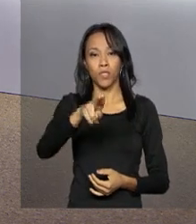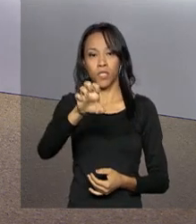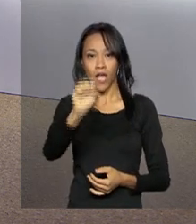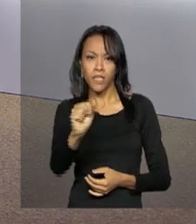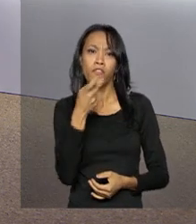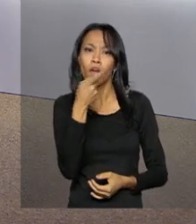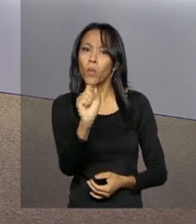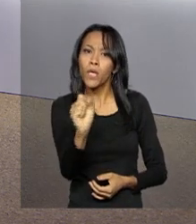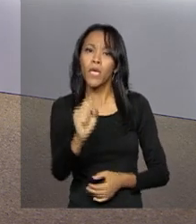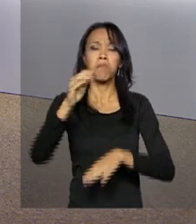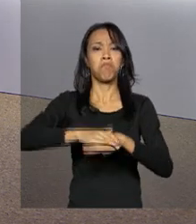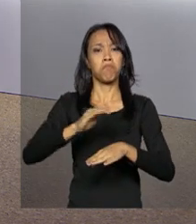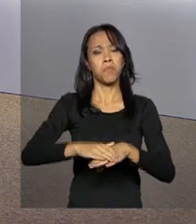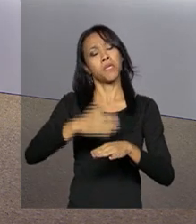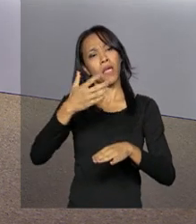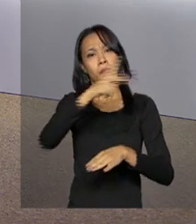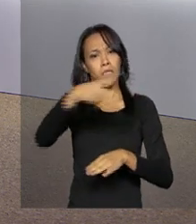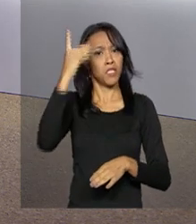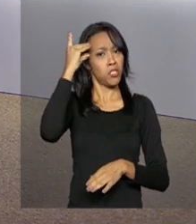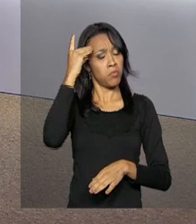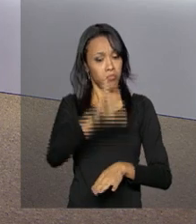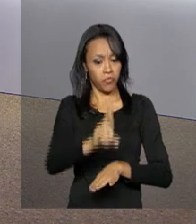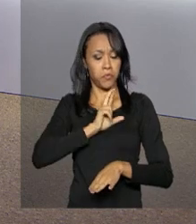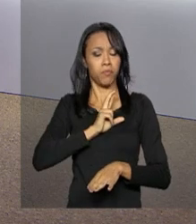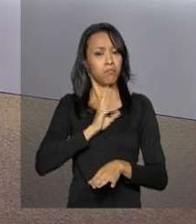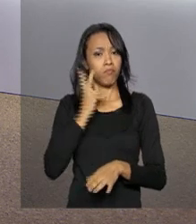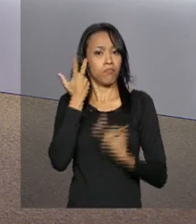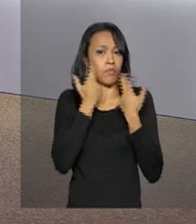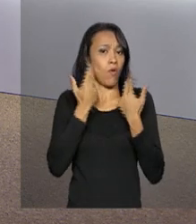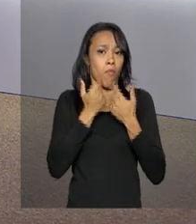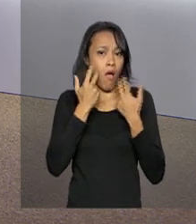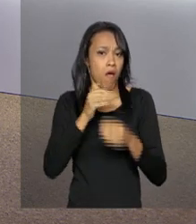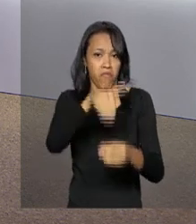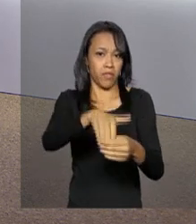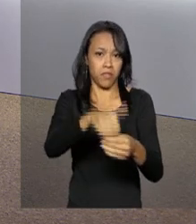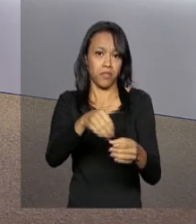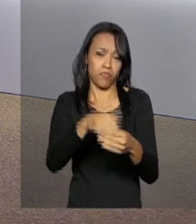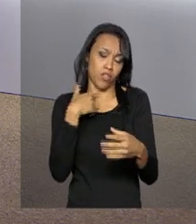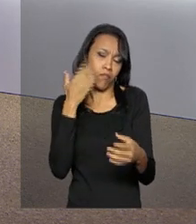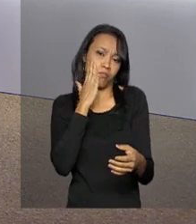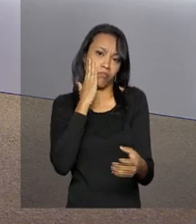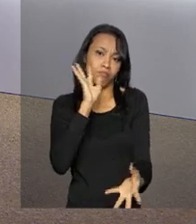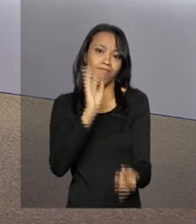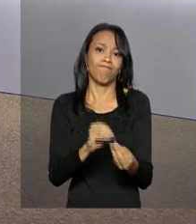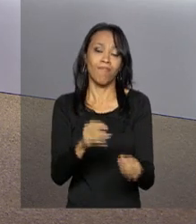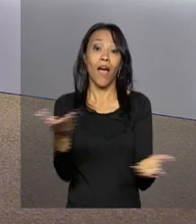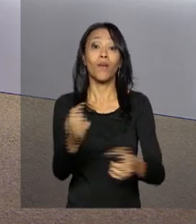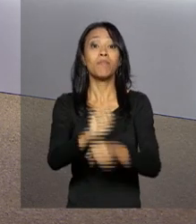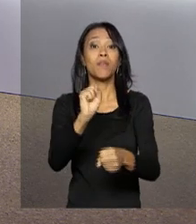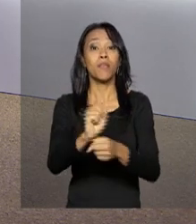presidenta recebeu com tranquilidade o resultado segundo ele a aprovação já era esperada e agora a expectativa é para a votação